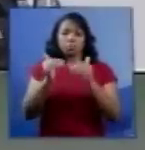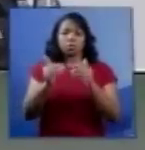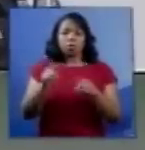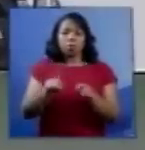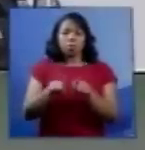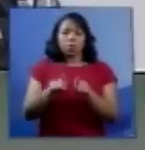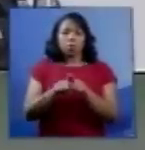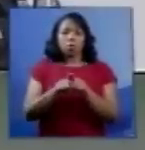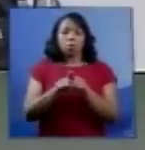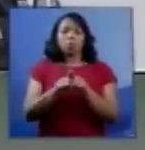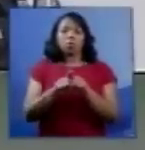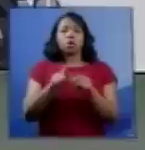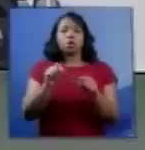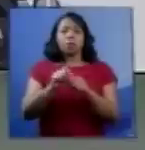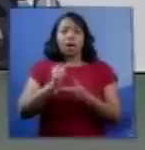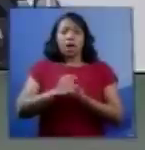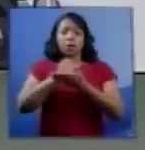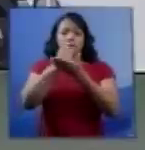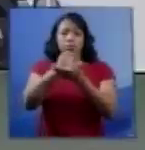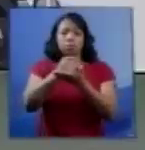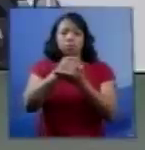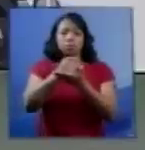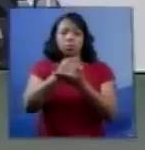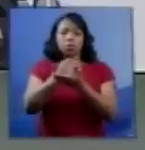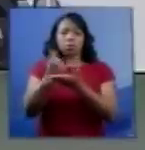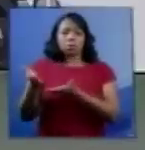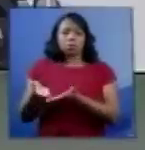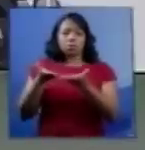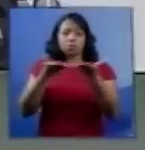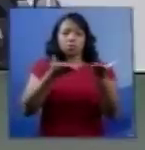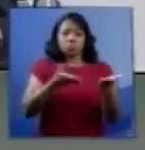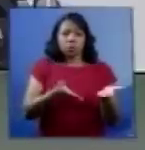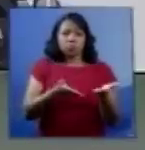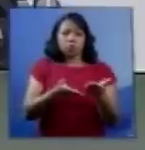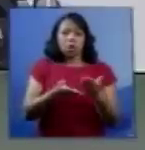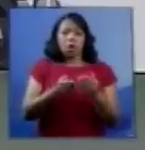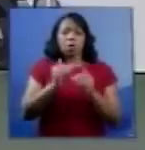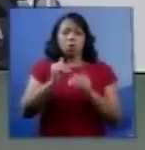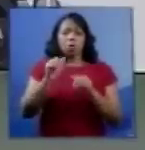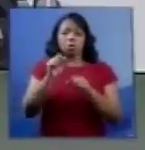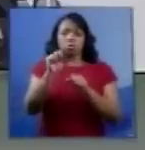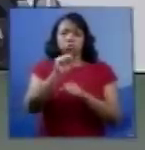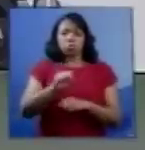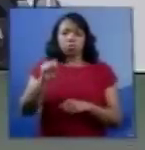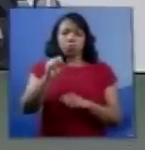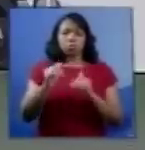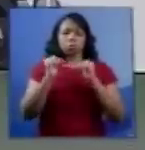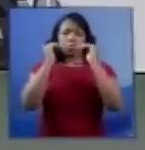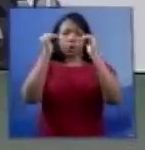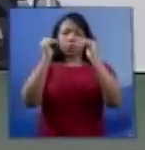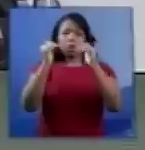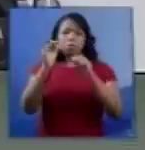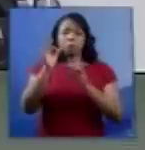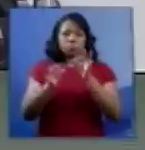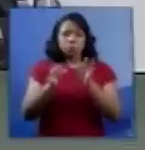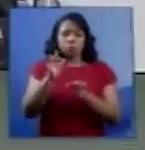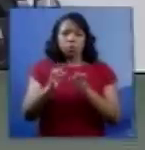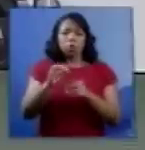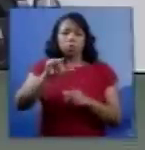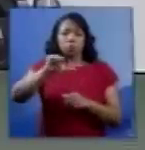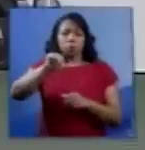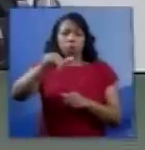instrumento subsidiário para trazer ao Supremo Tribunal Federal questões que de outro